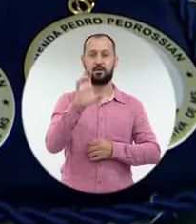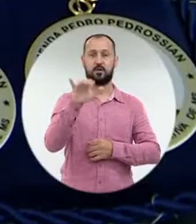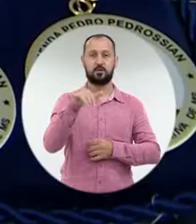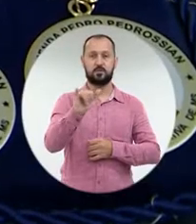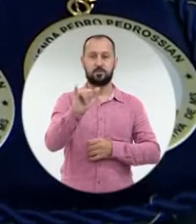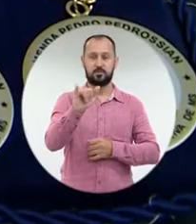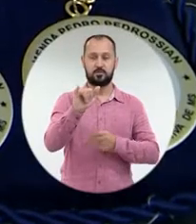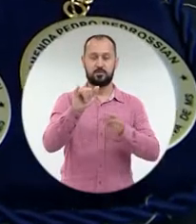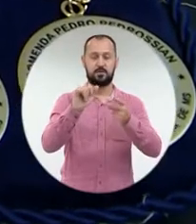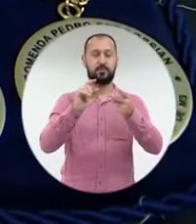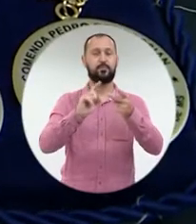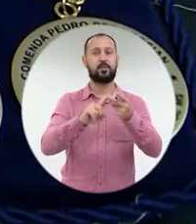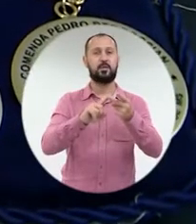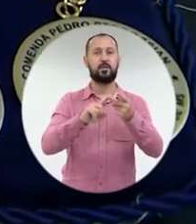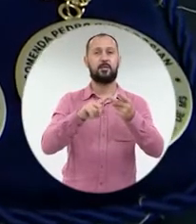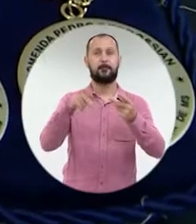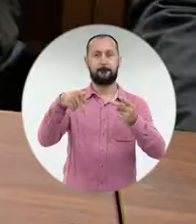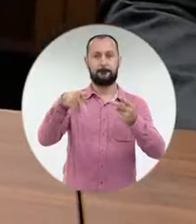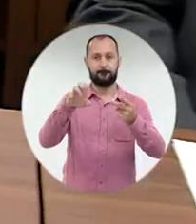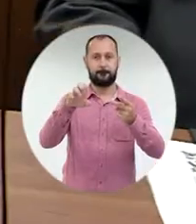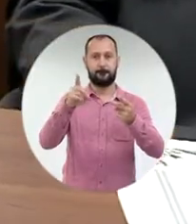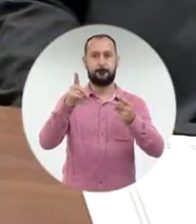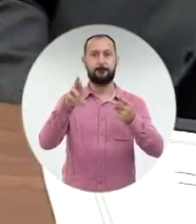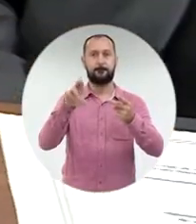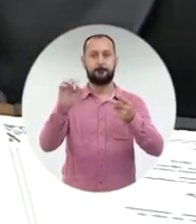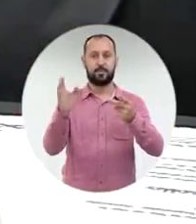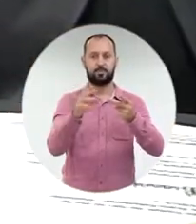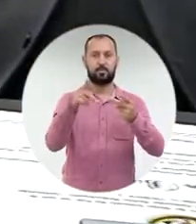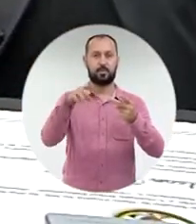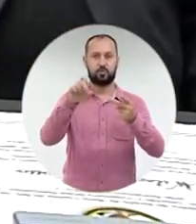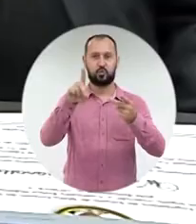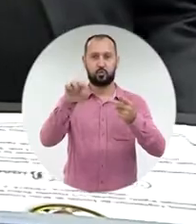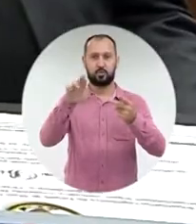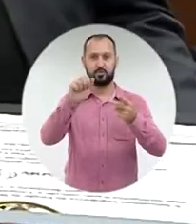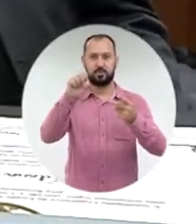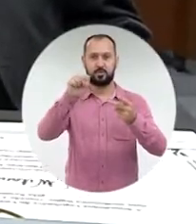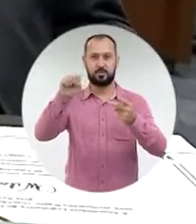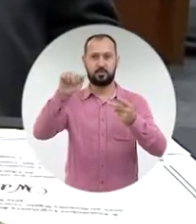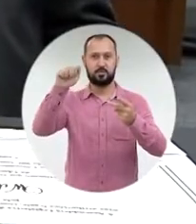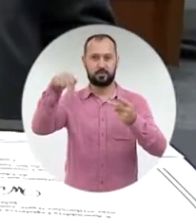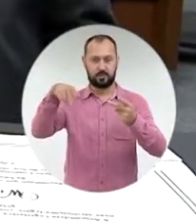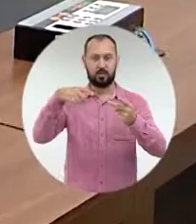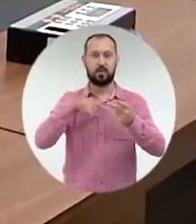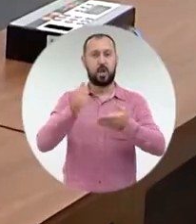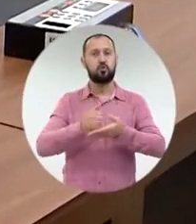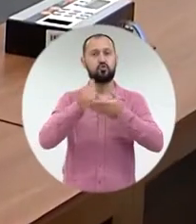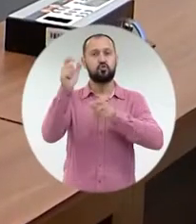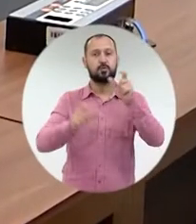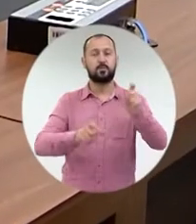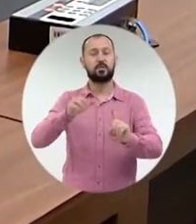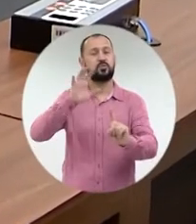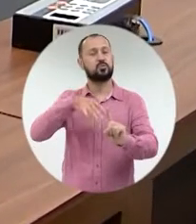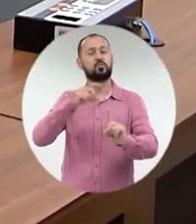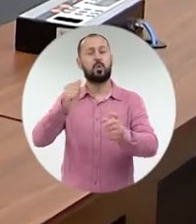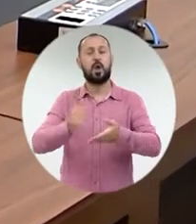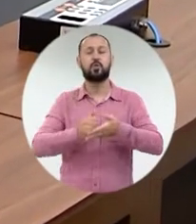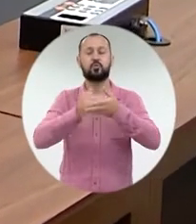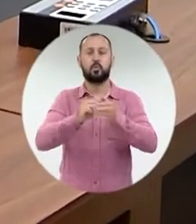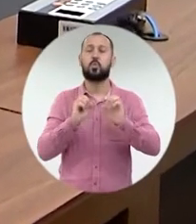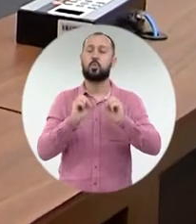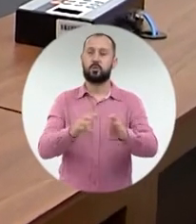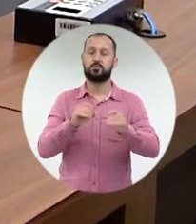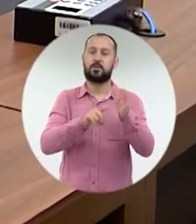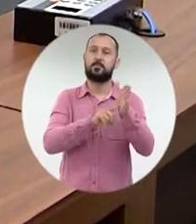a comenda Pedro Pedrocian, como homenagem às personalidades que contribuíram para o engrandecimento do